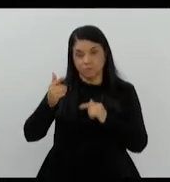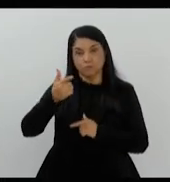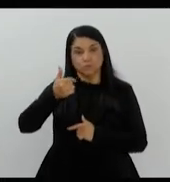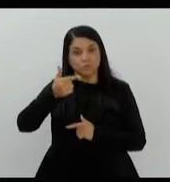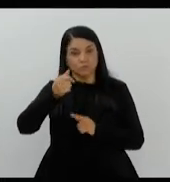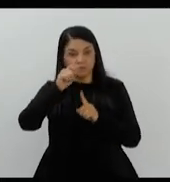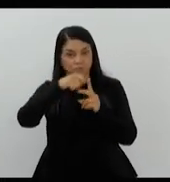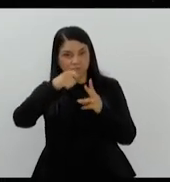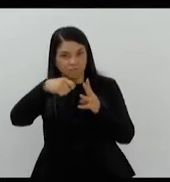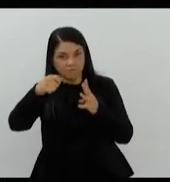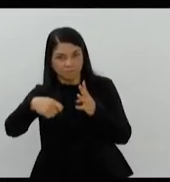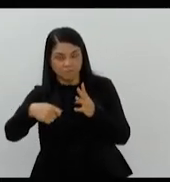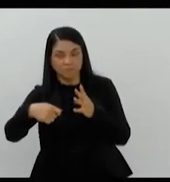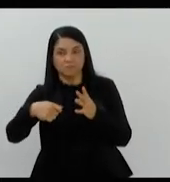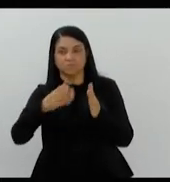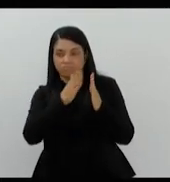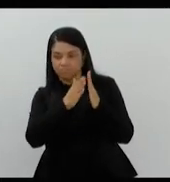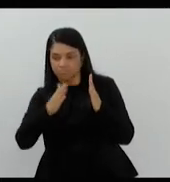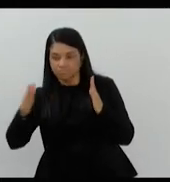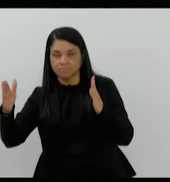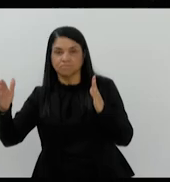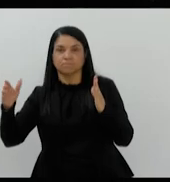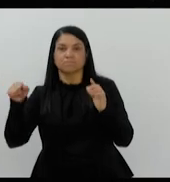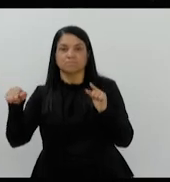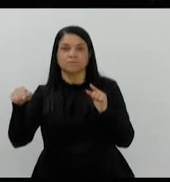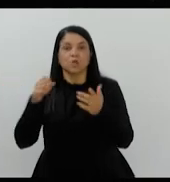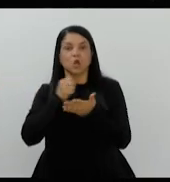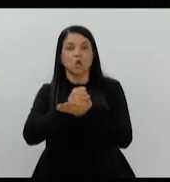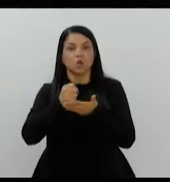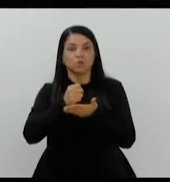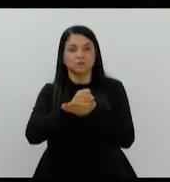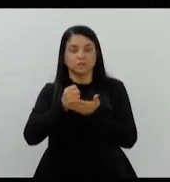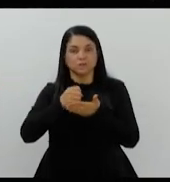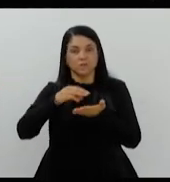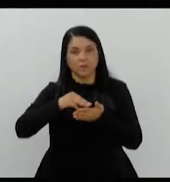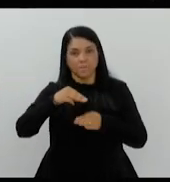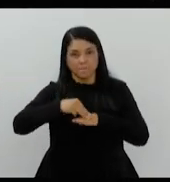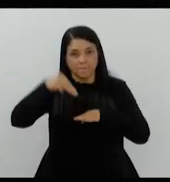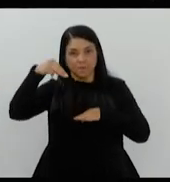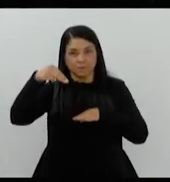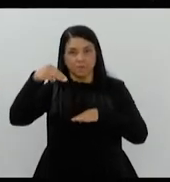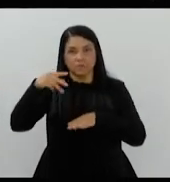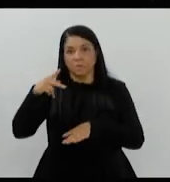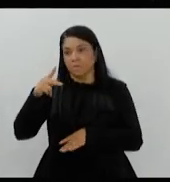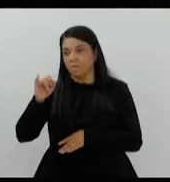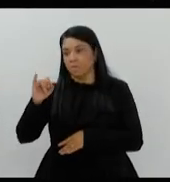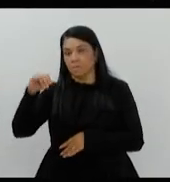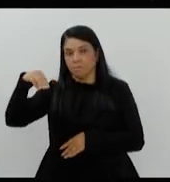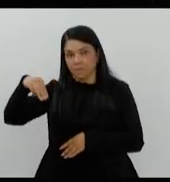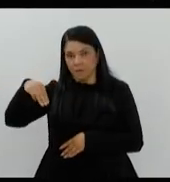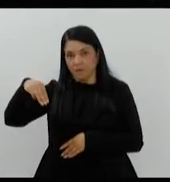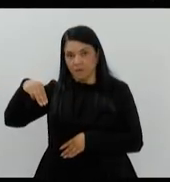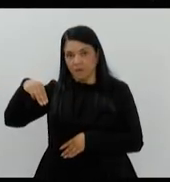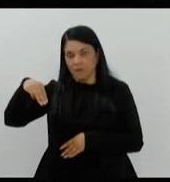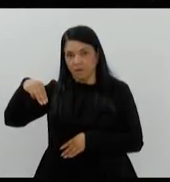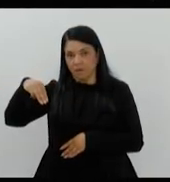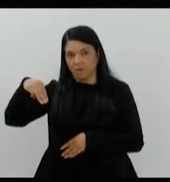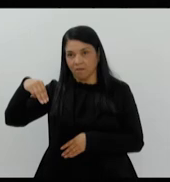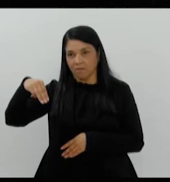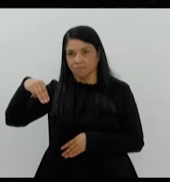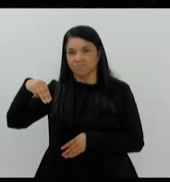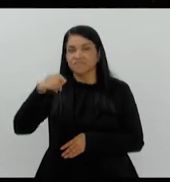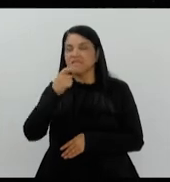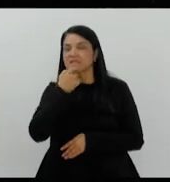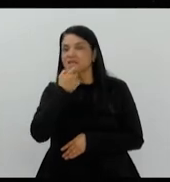de extensão, para contratar uma metodologia chamada BIM, é uma sigla em inglês, que